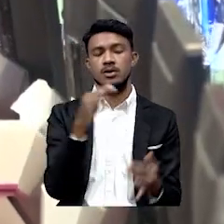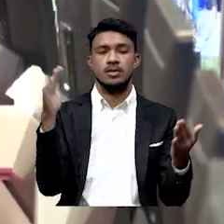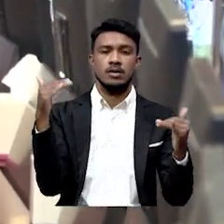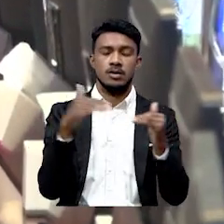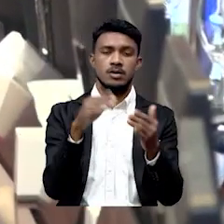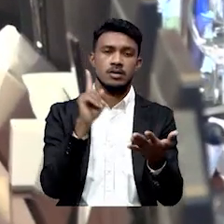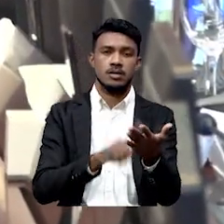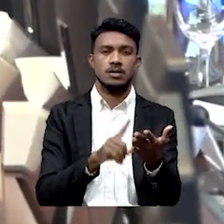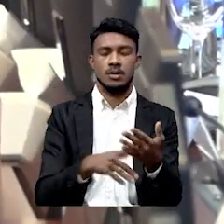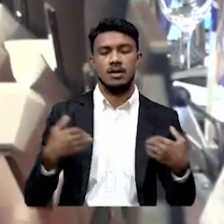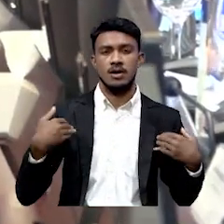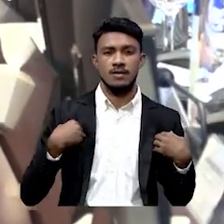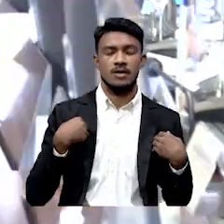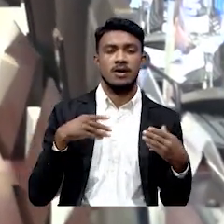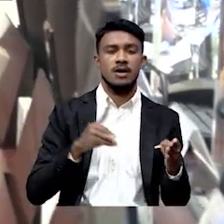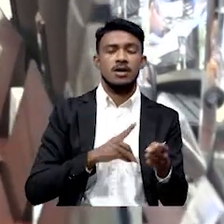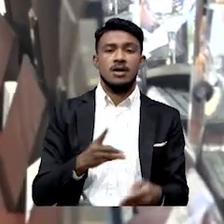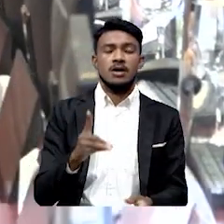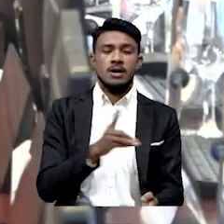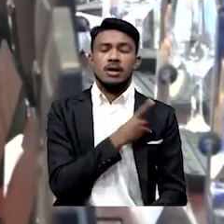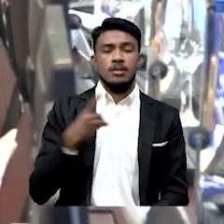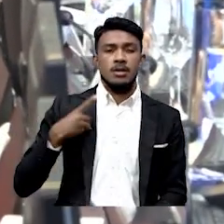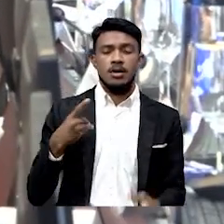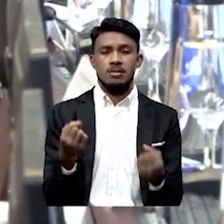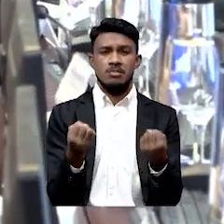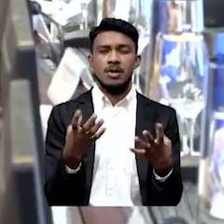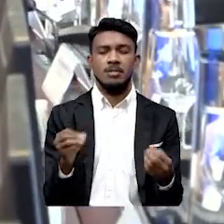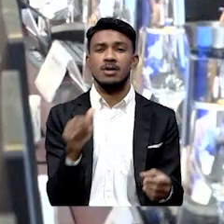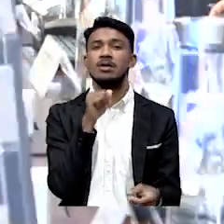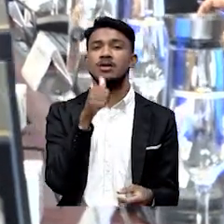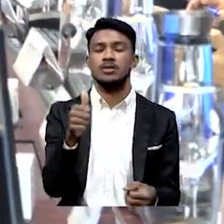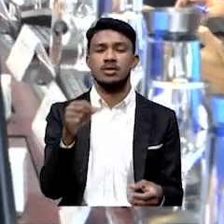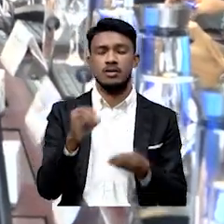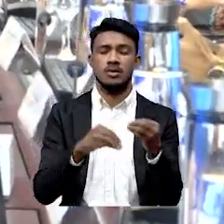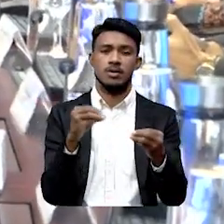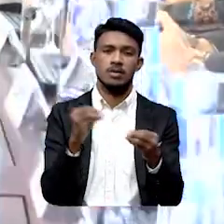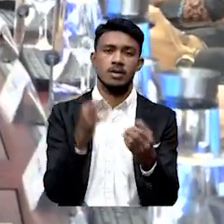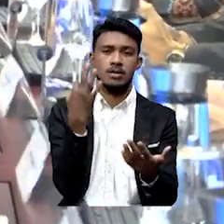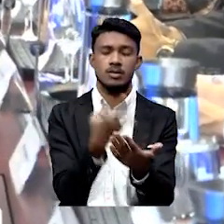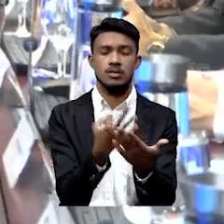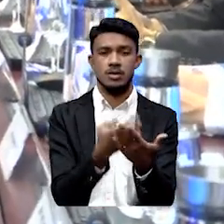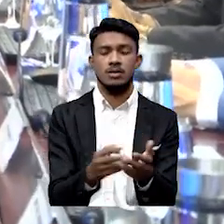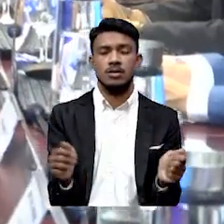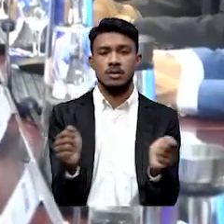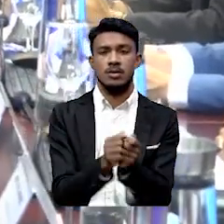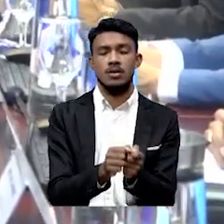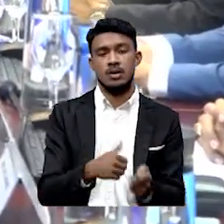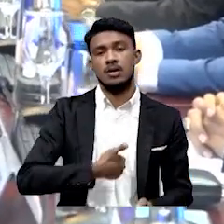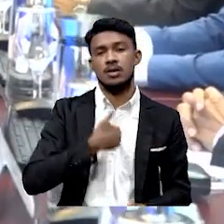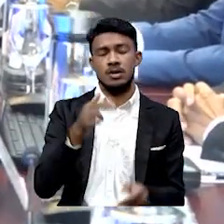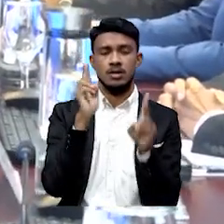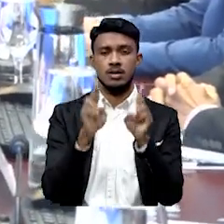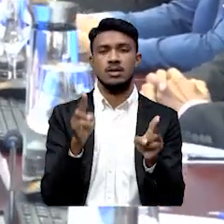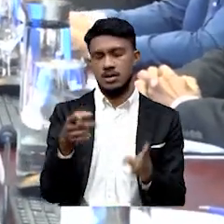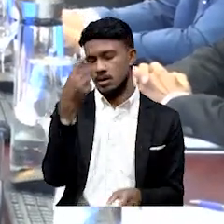ne, maioria deputado oposição la concorda ato discute proposta orçamento retificativo ne, ho caráter urgência,